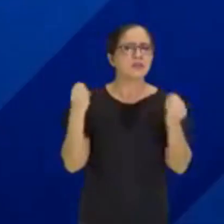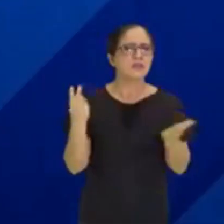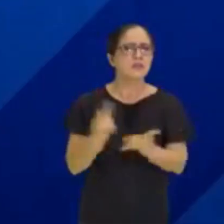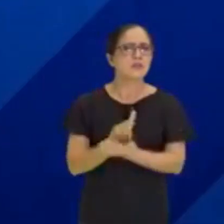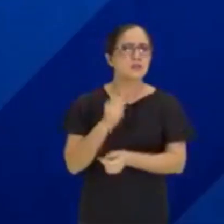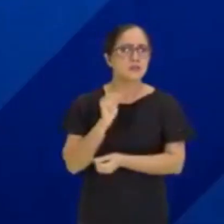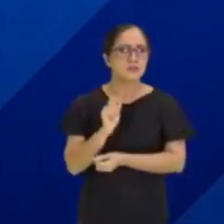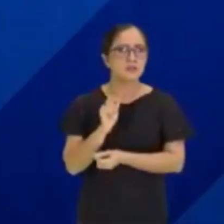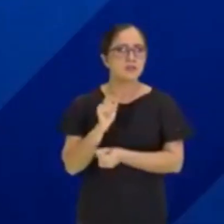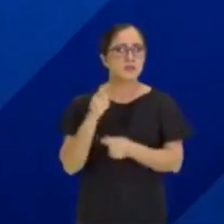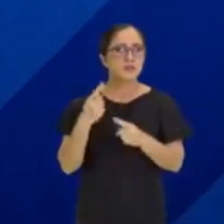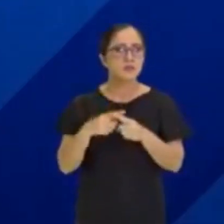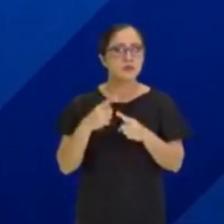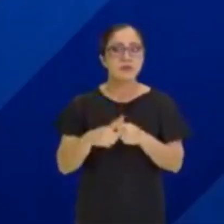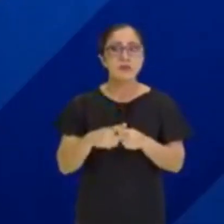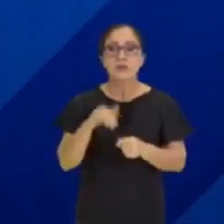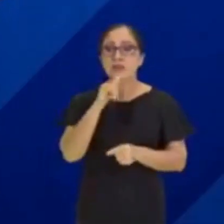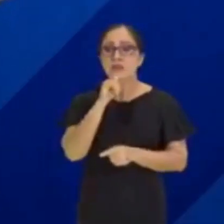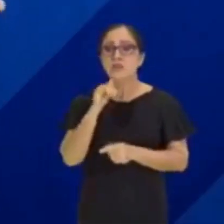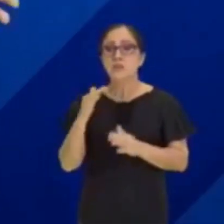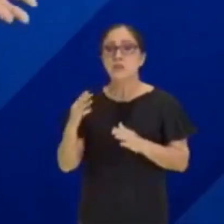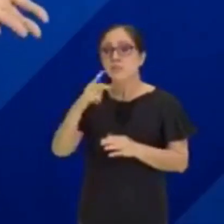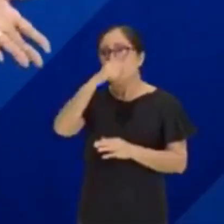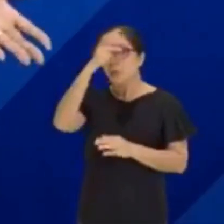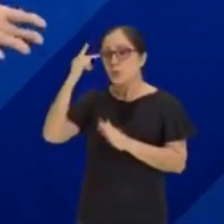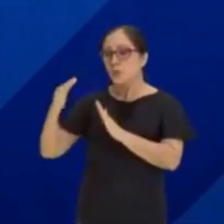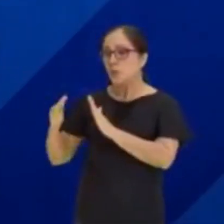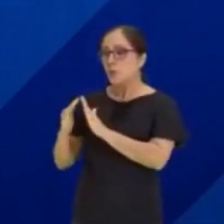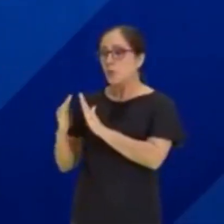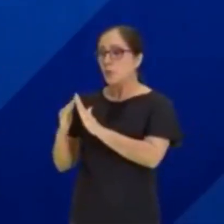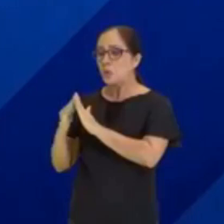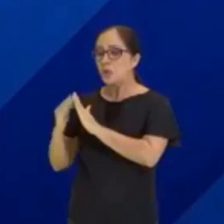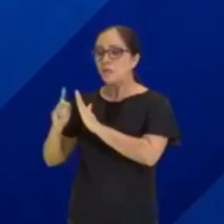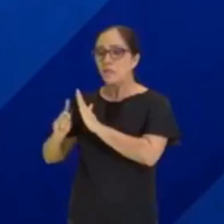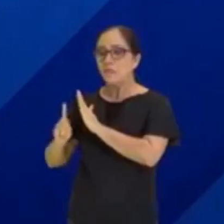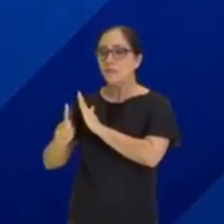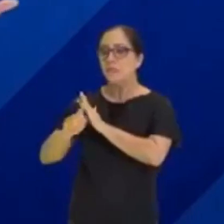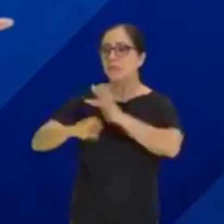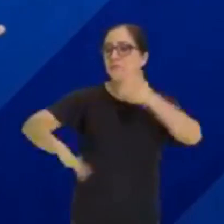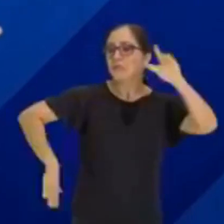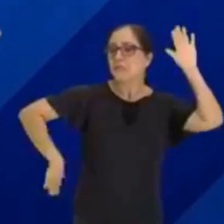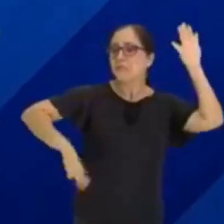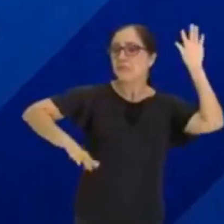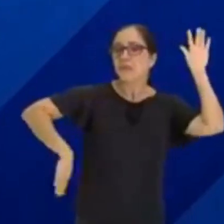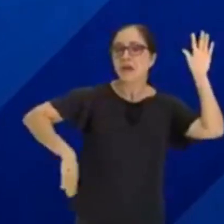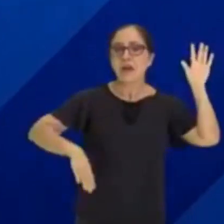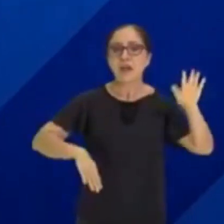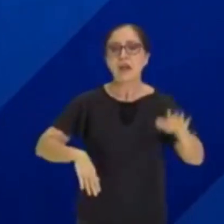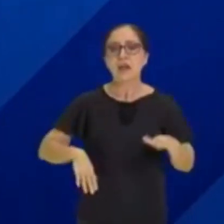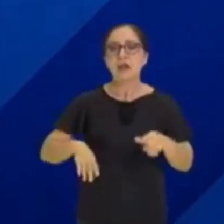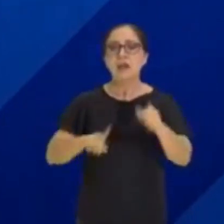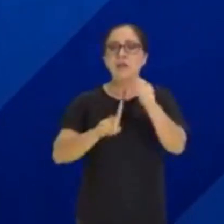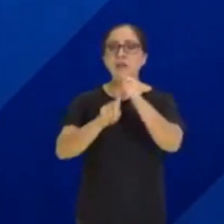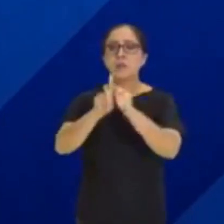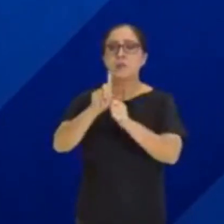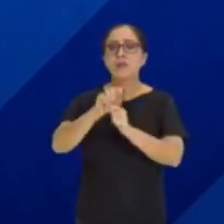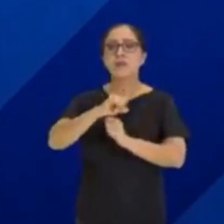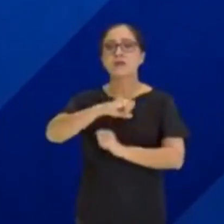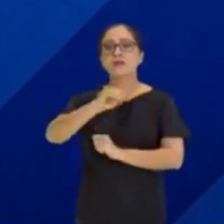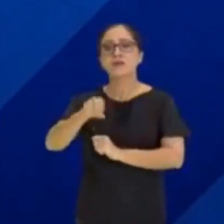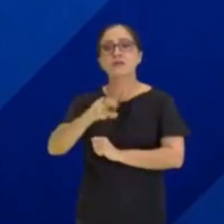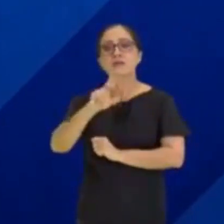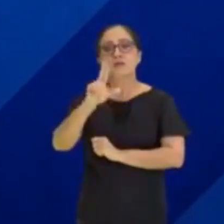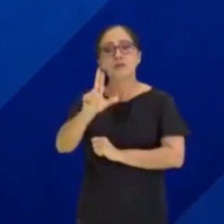de pessoas que foram até as praias no mês de julho sem necessidade, gente, alguma. Vai ter